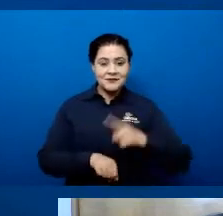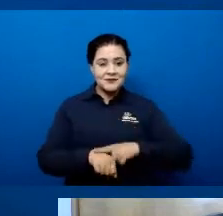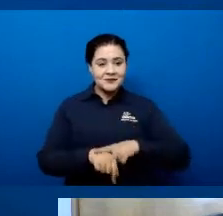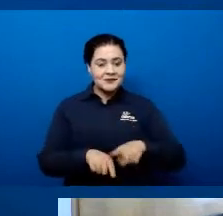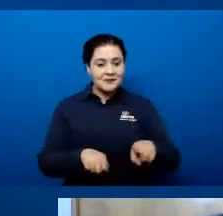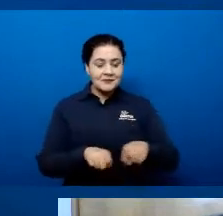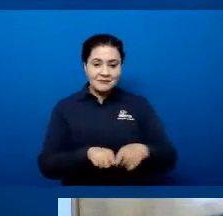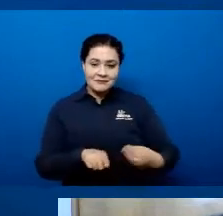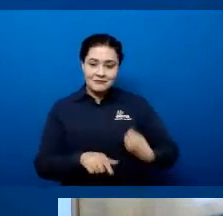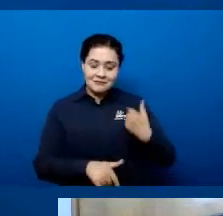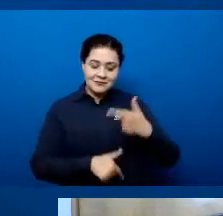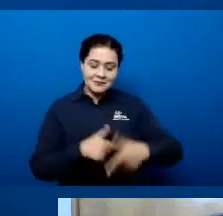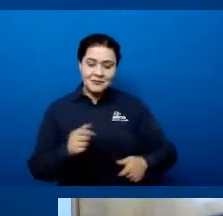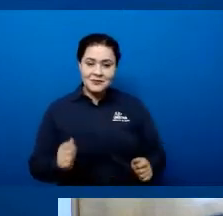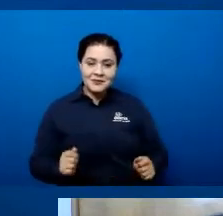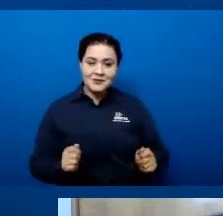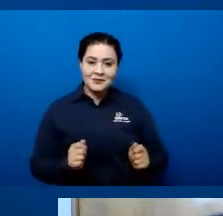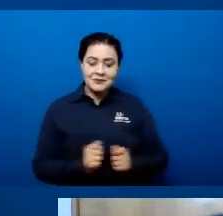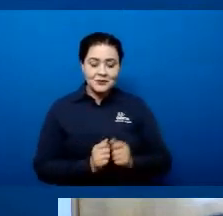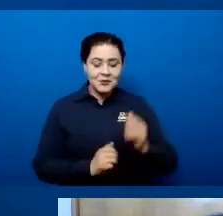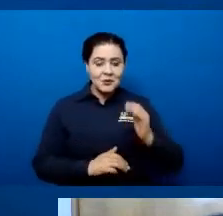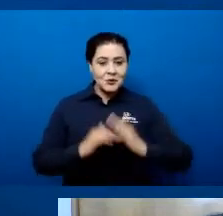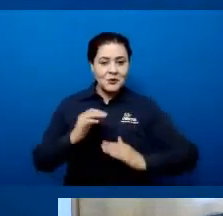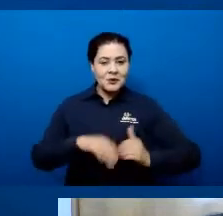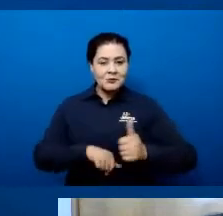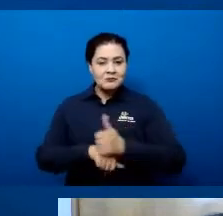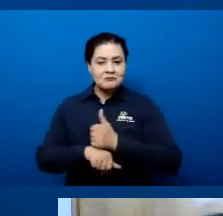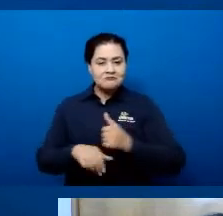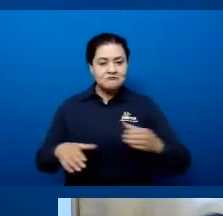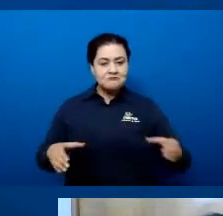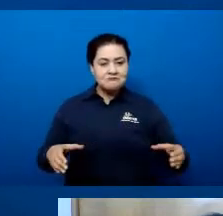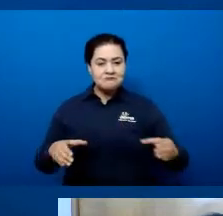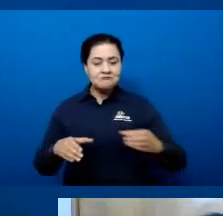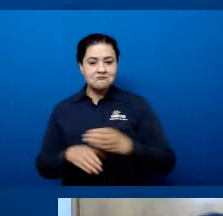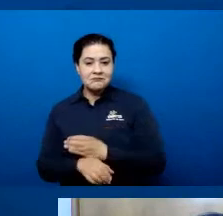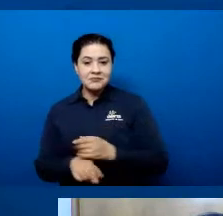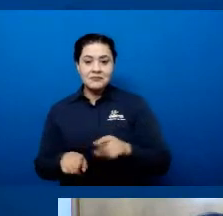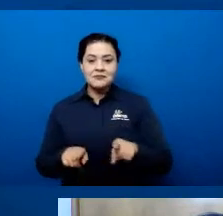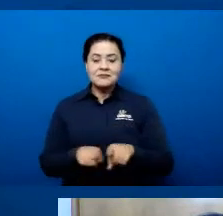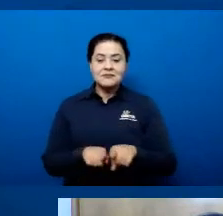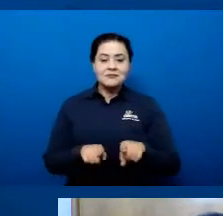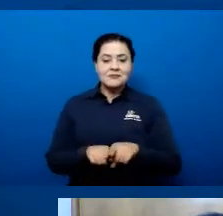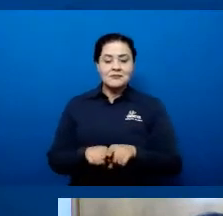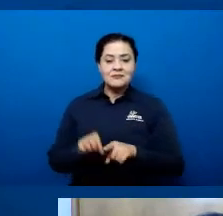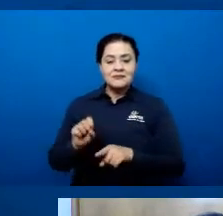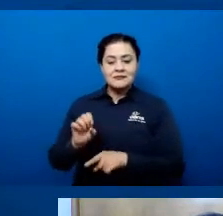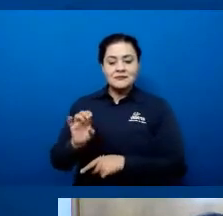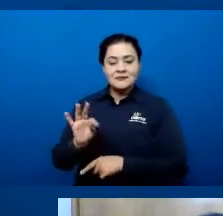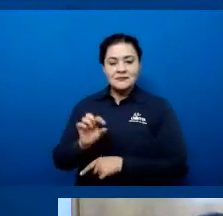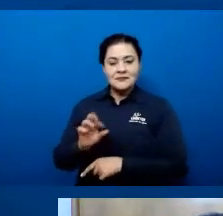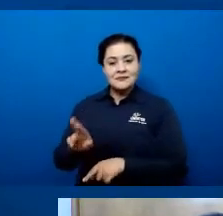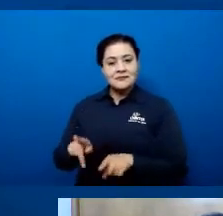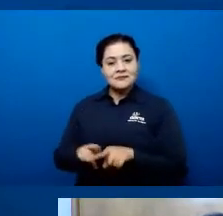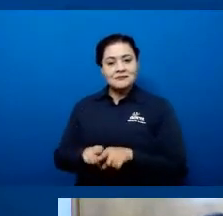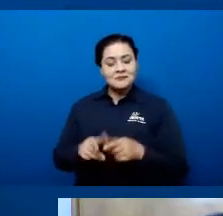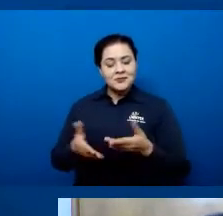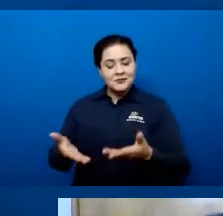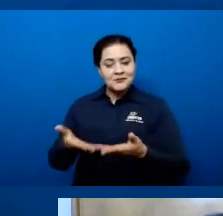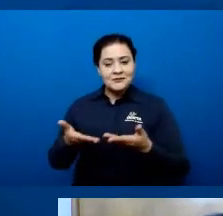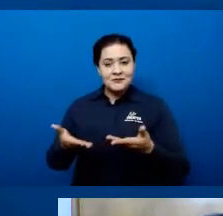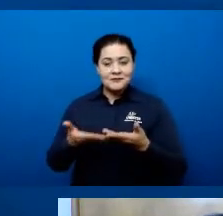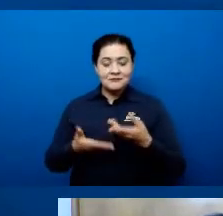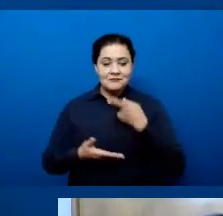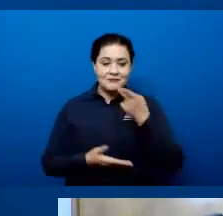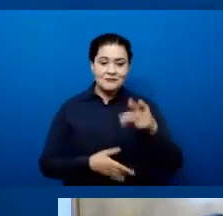estar trabalhando juntos como profissionais completos ou setorizados. Estamos, né, convidamos, falamos com o professor Elcio, né,